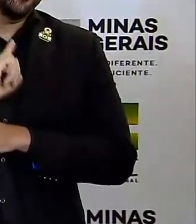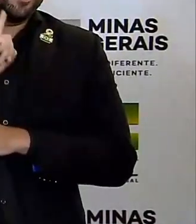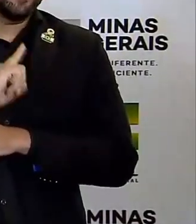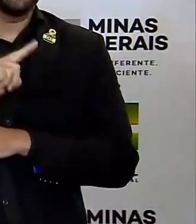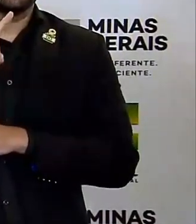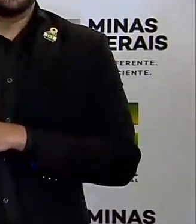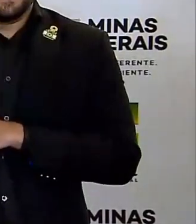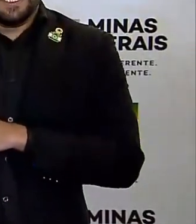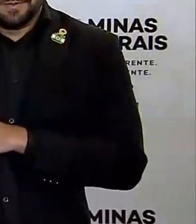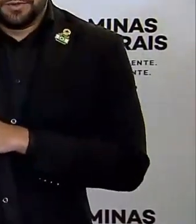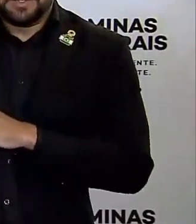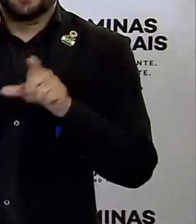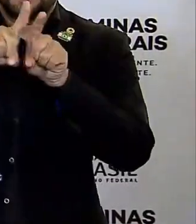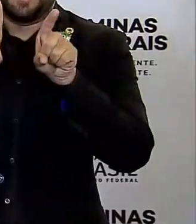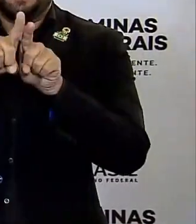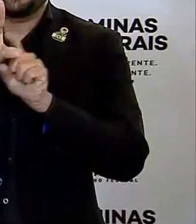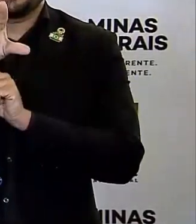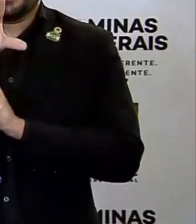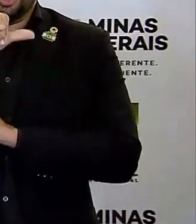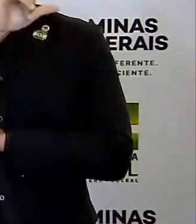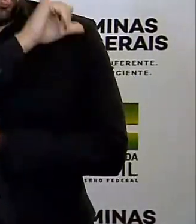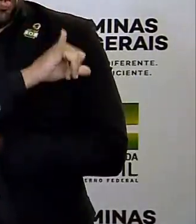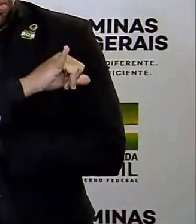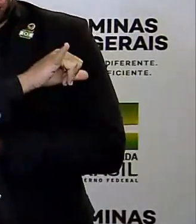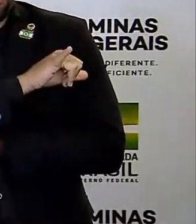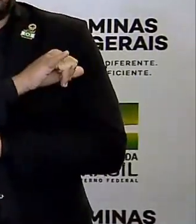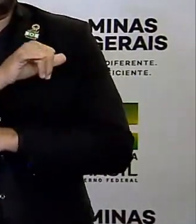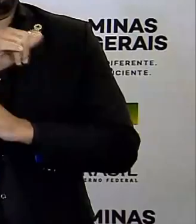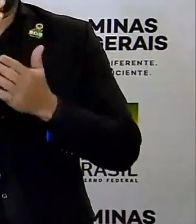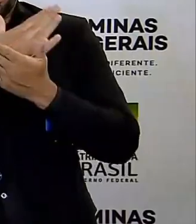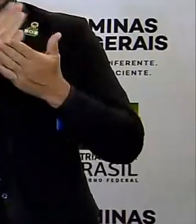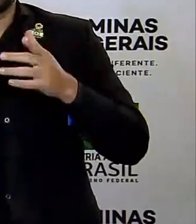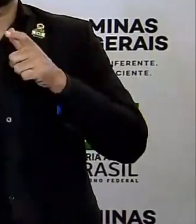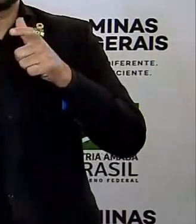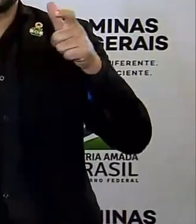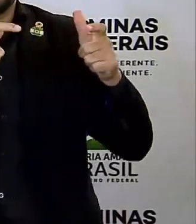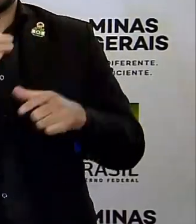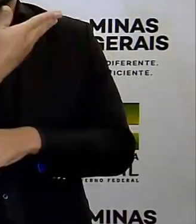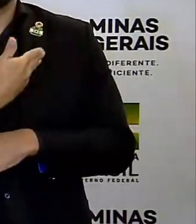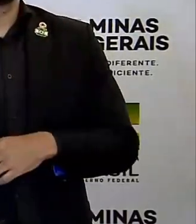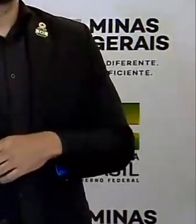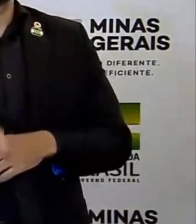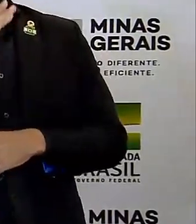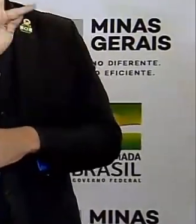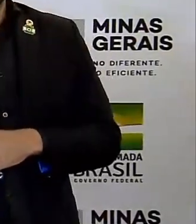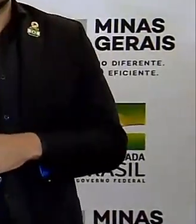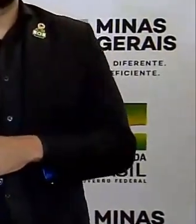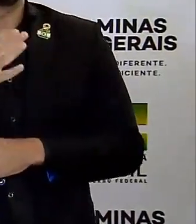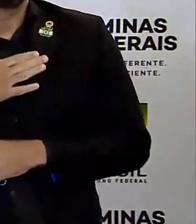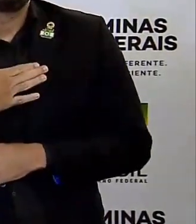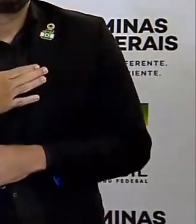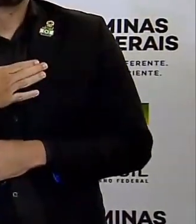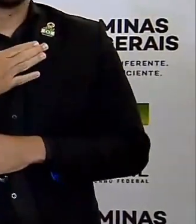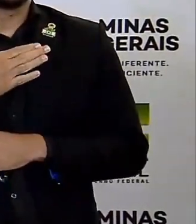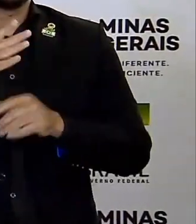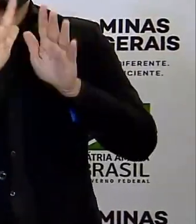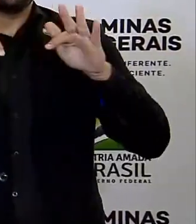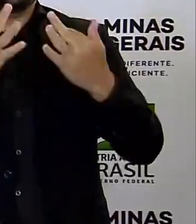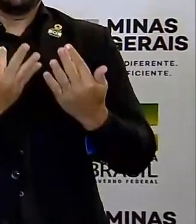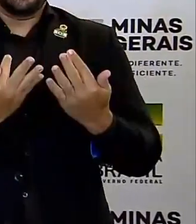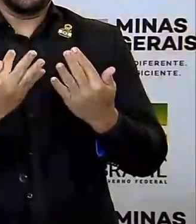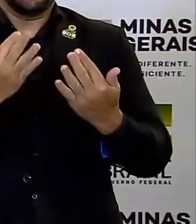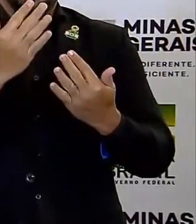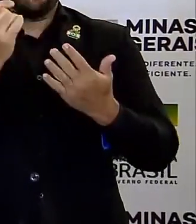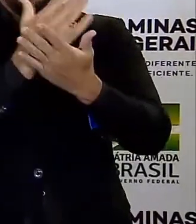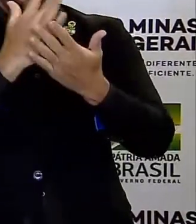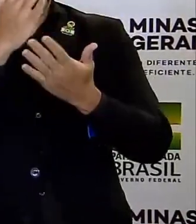e outra do Rio de Janeiro. O governo federal se solidariza com os familiares das vítimas e se coloca ao